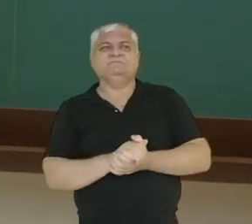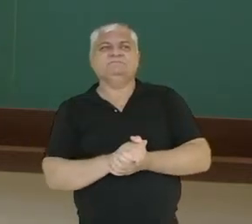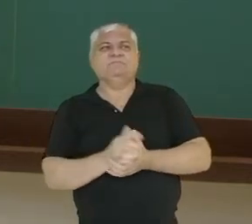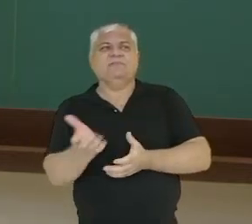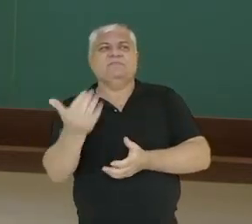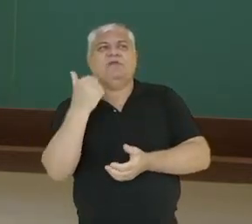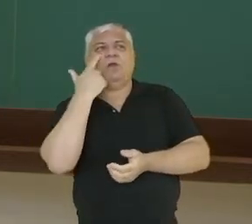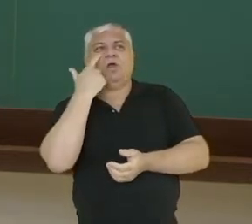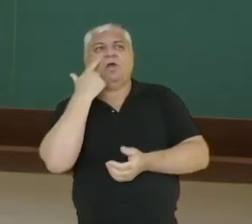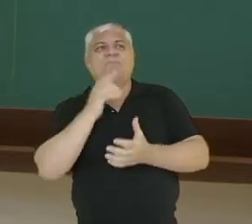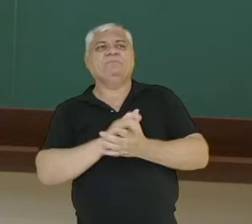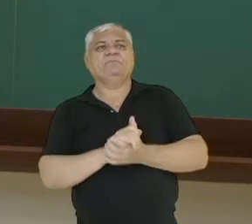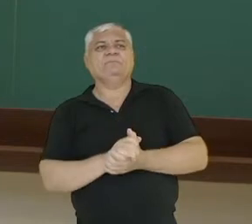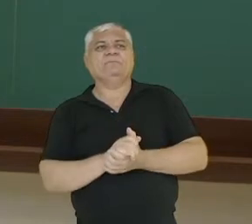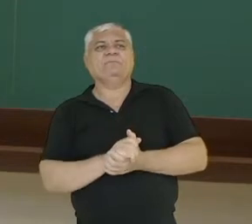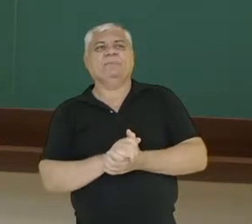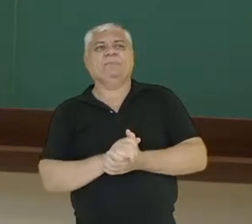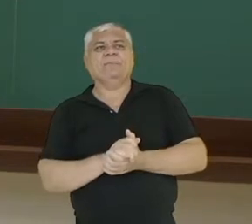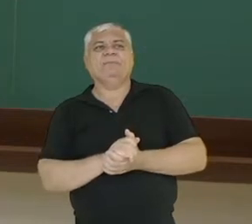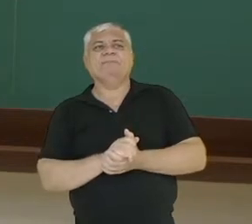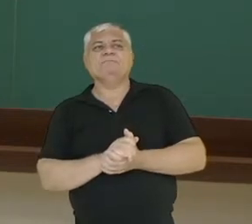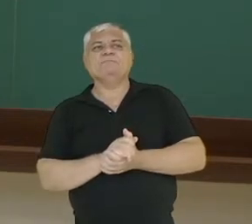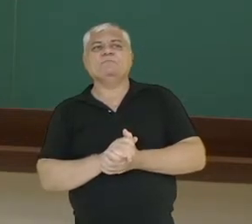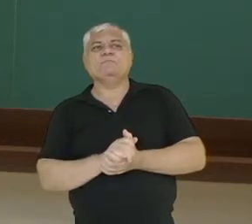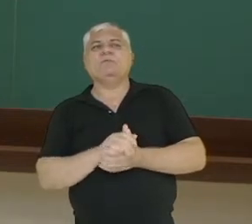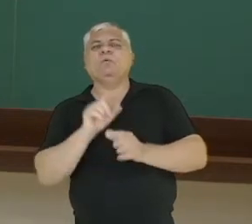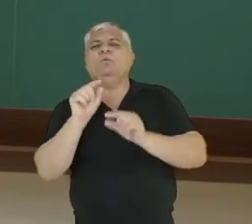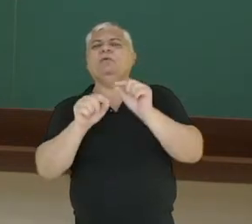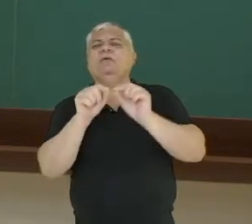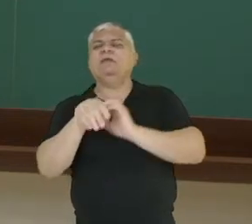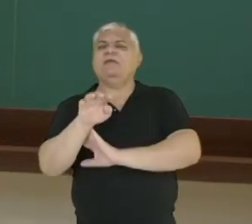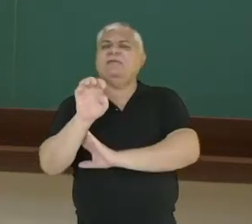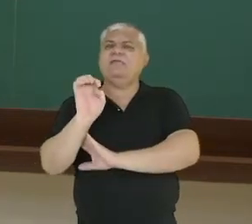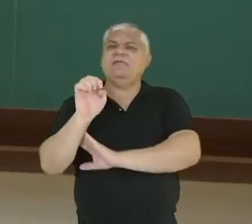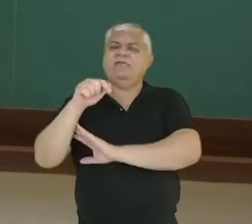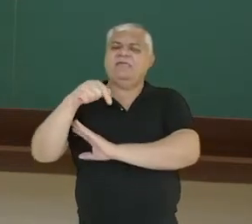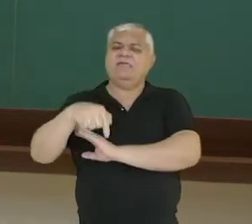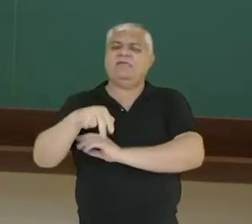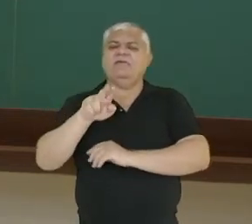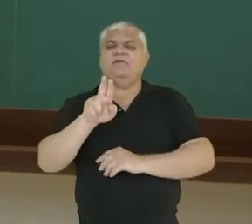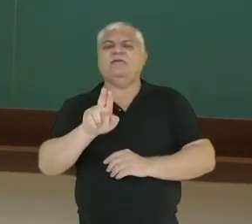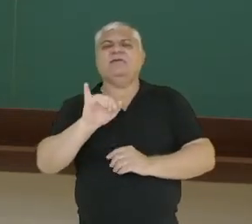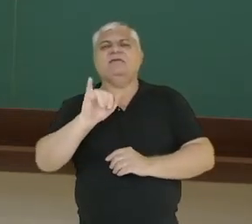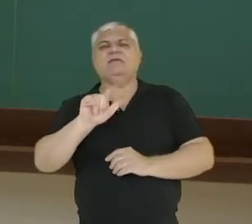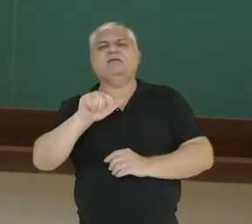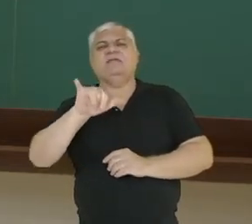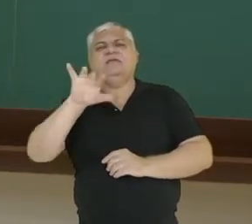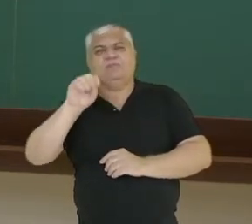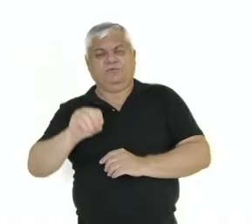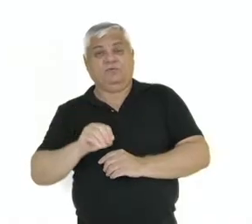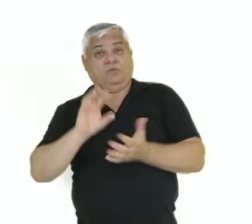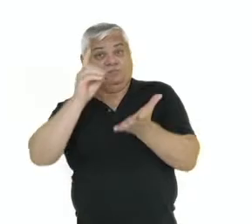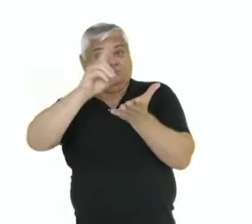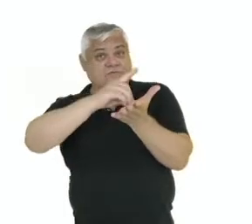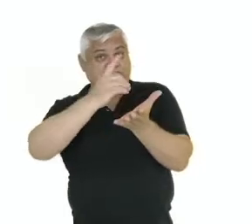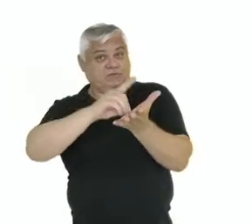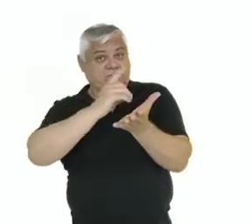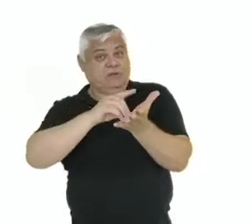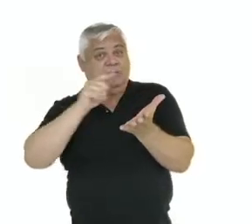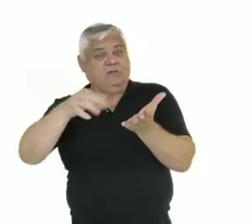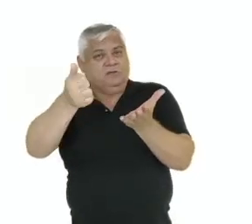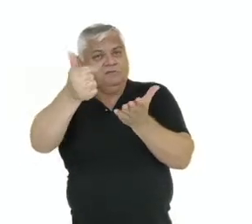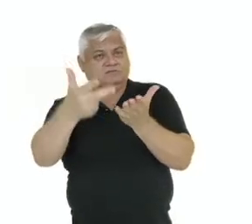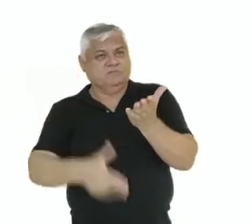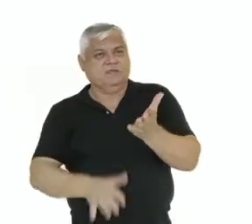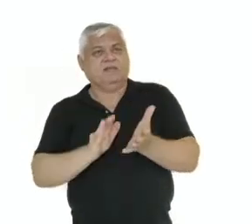Venha, venha. Aqui nós temos a definição do que vem a ser equilíbrio, segundo o dicionário Michaelis.